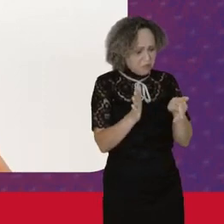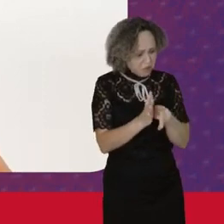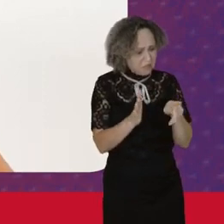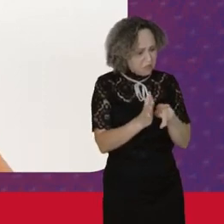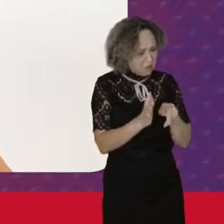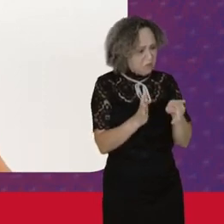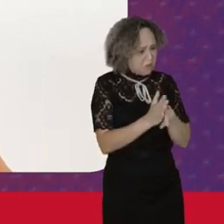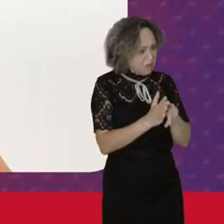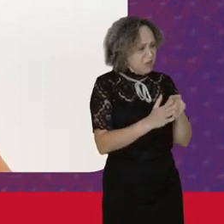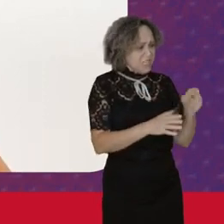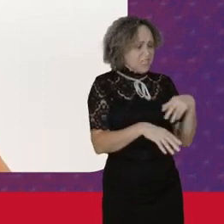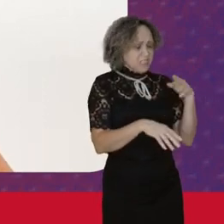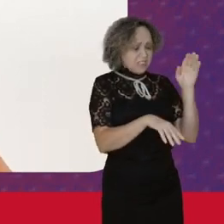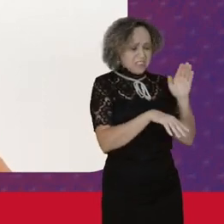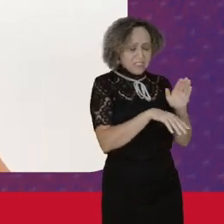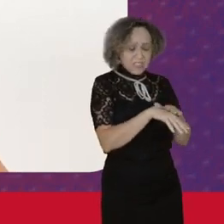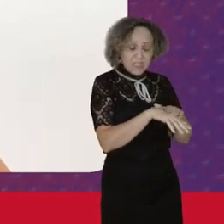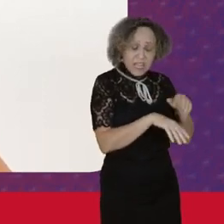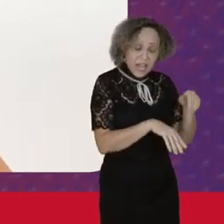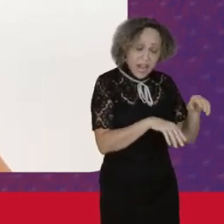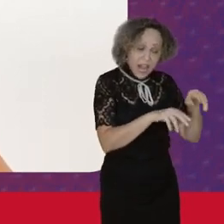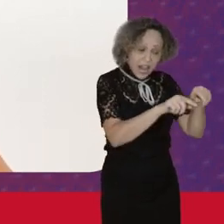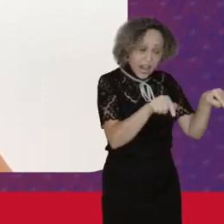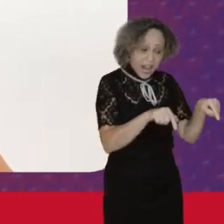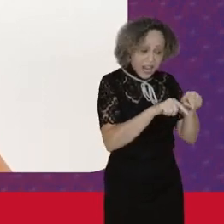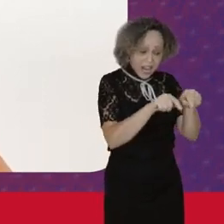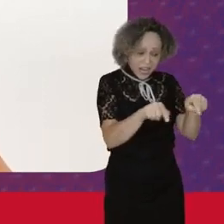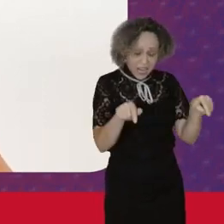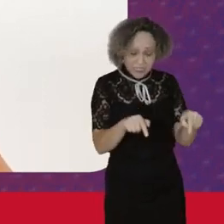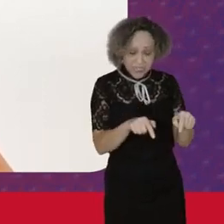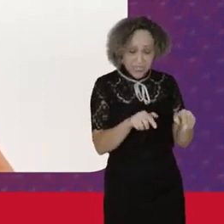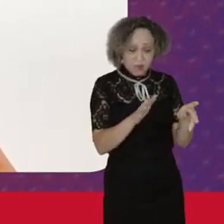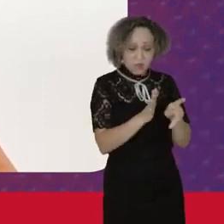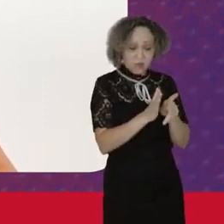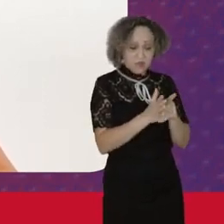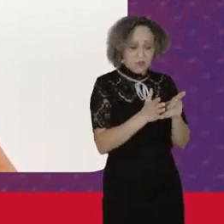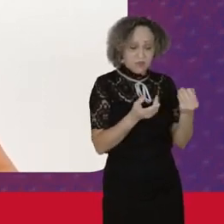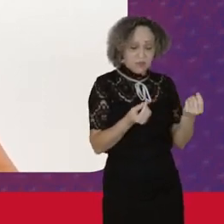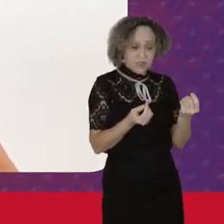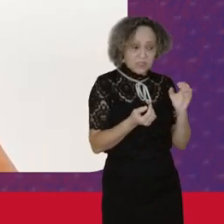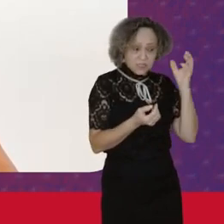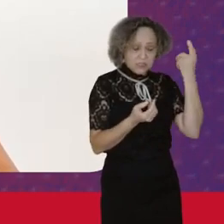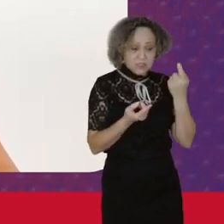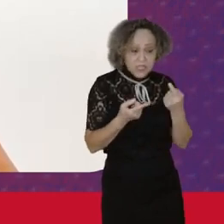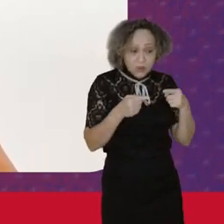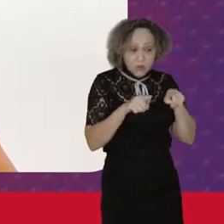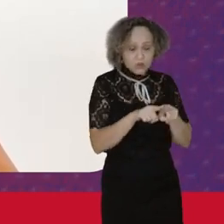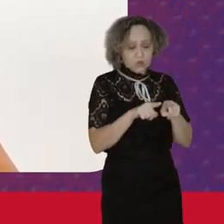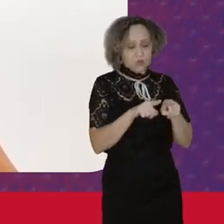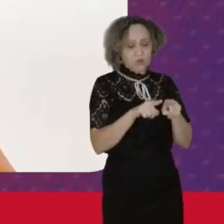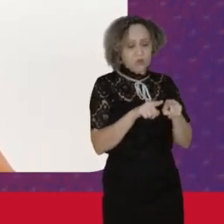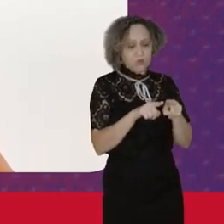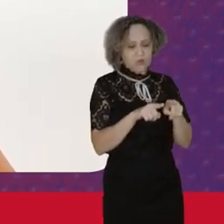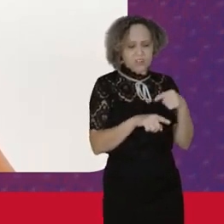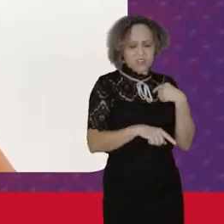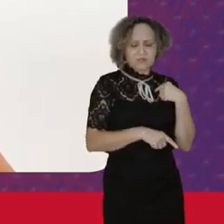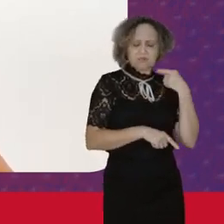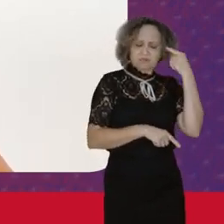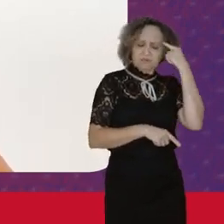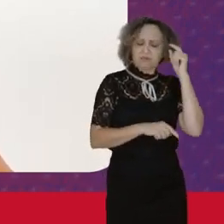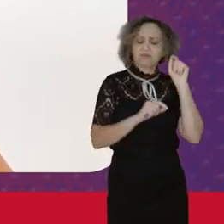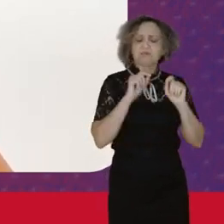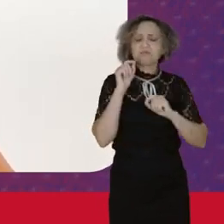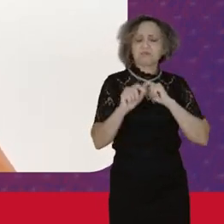título passa a ser conjunto, quando a decisão é que o título passa a ser conjunto, a gente começa também a ter um pouco